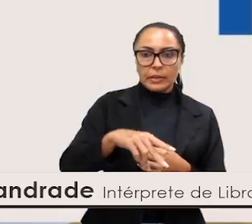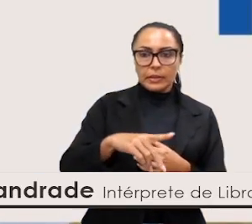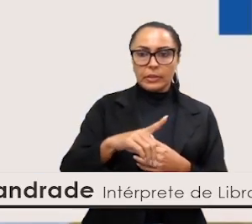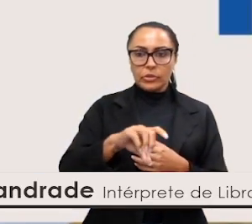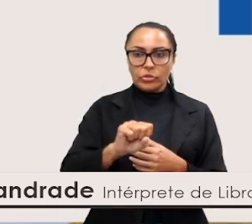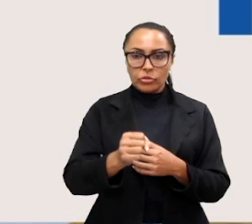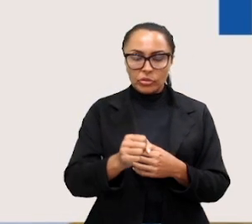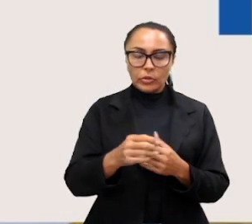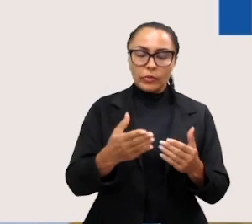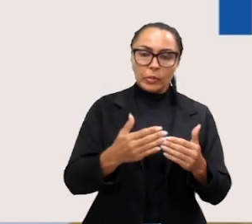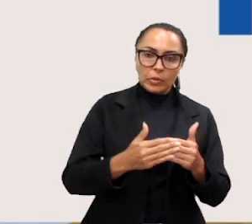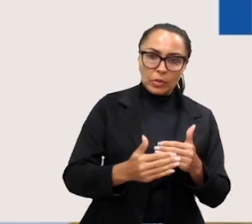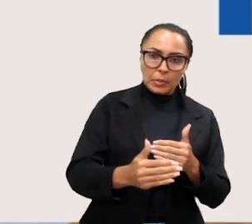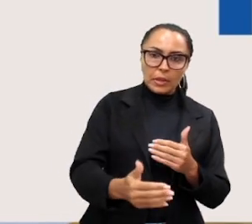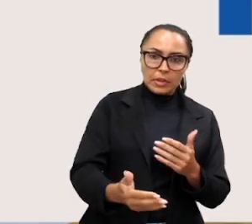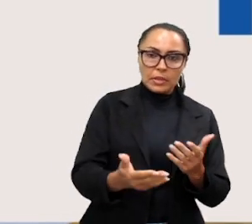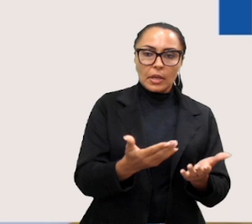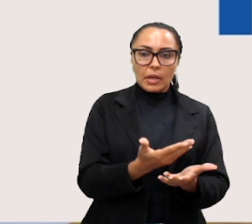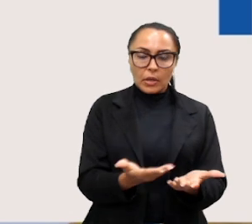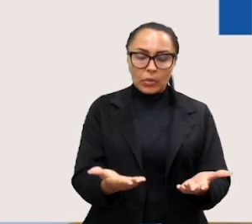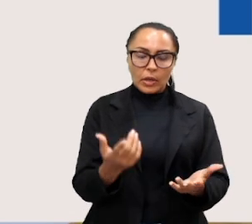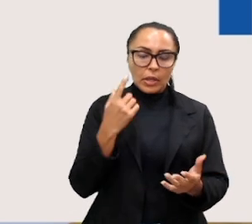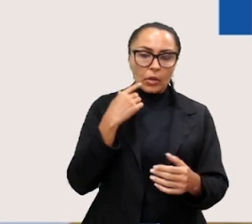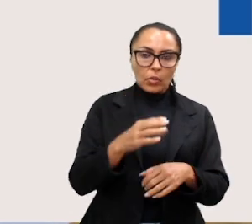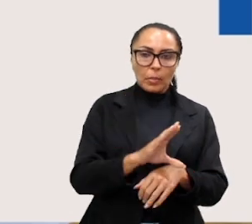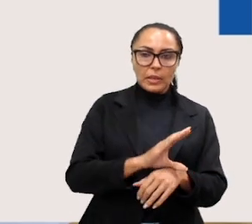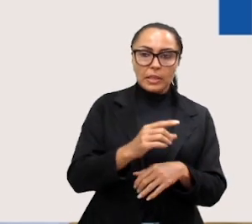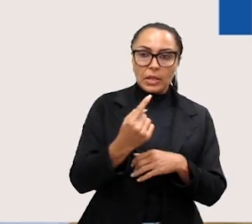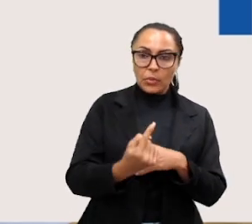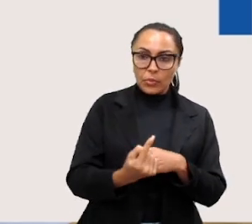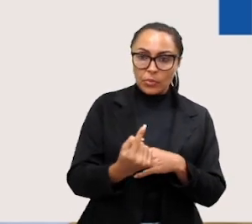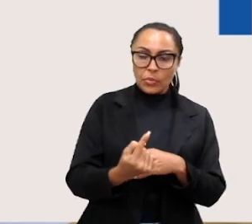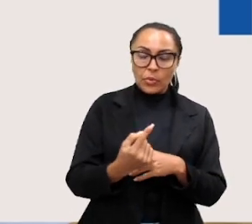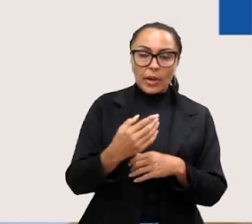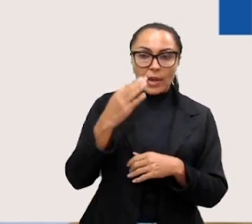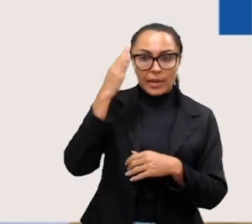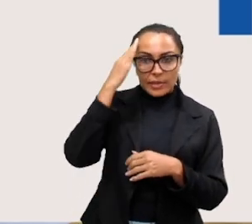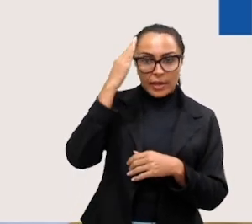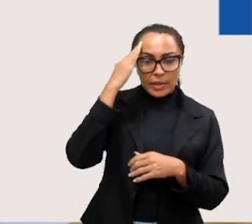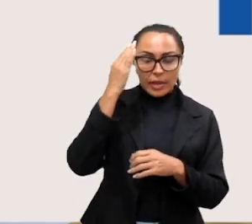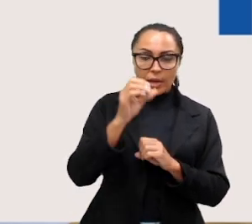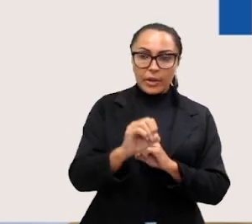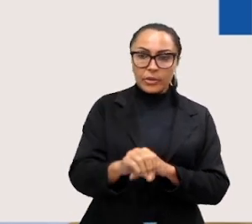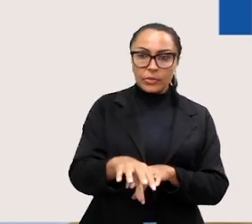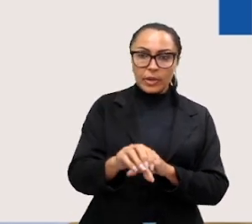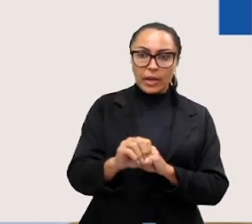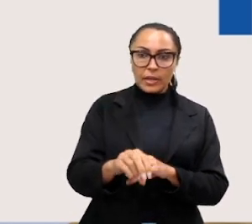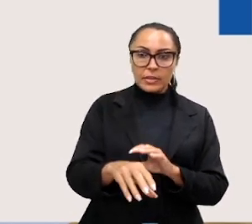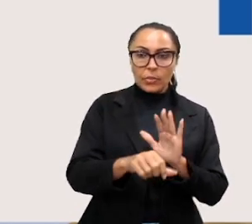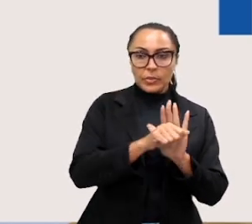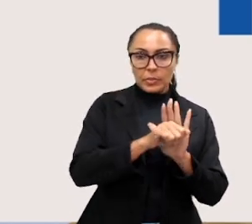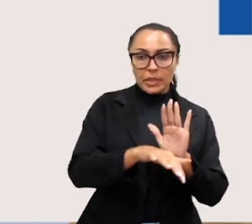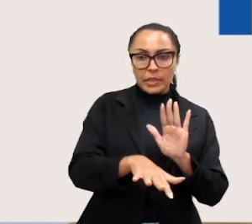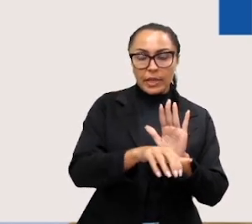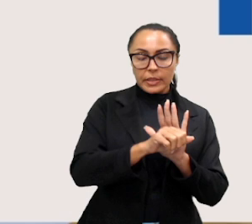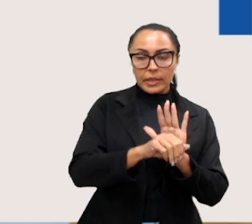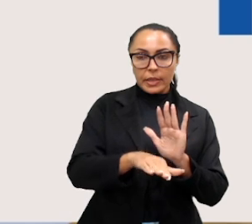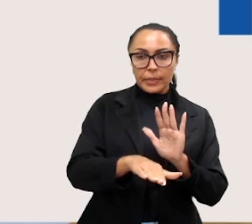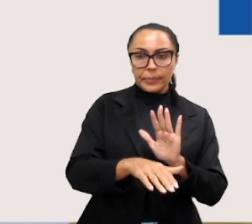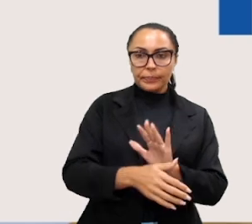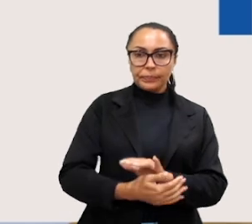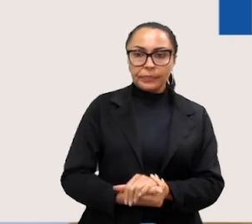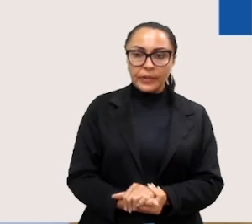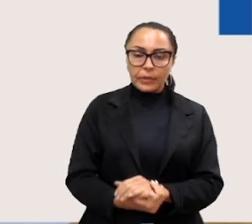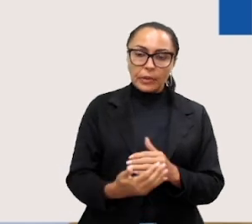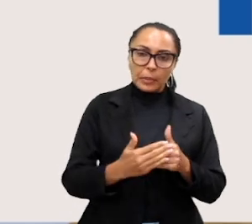nós vamos começar a conversar sobre a competência número 1, compreender a educação midiática. Então, a partir